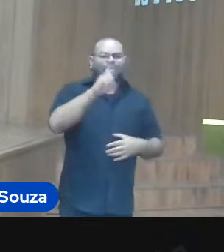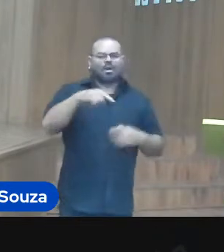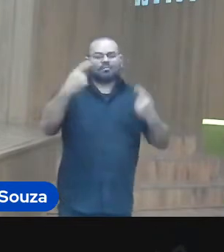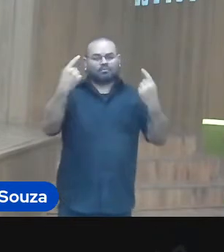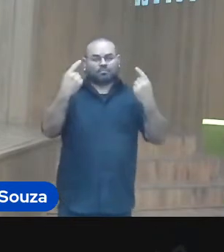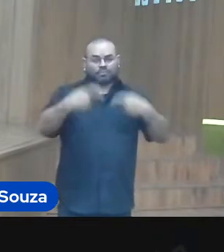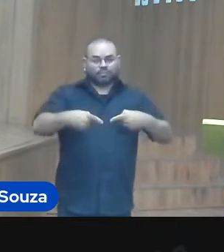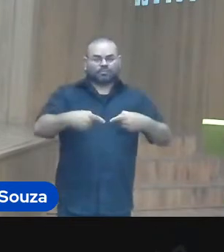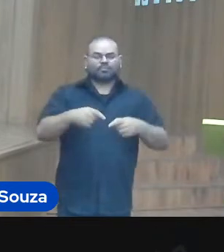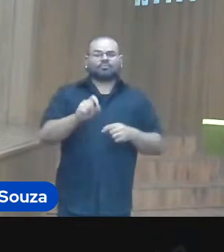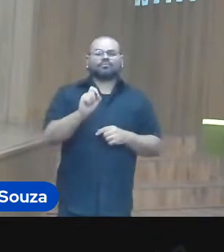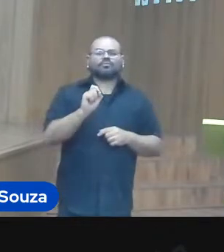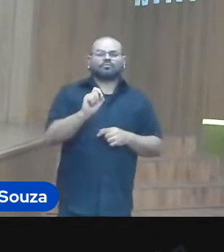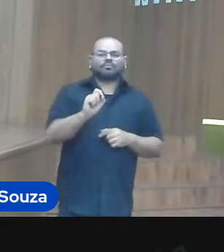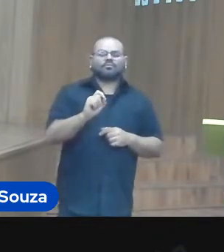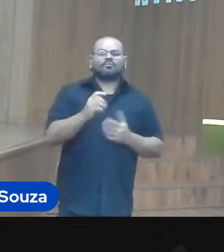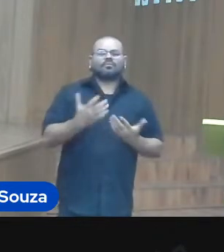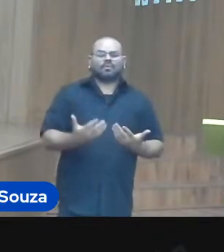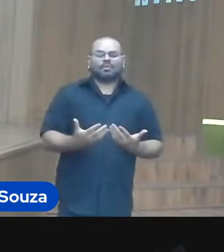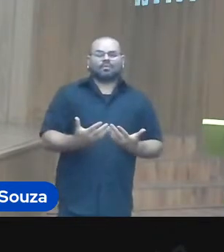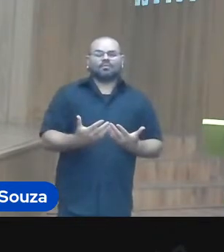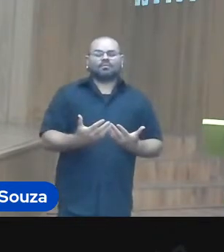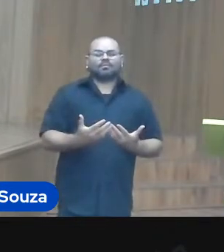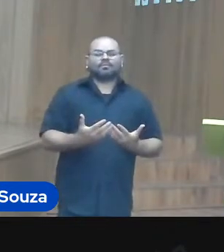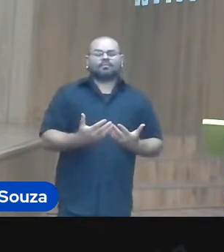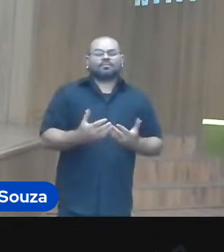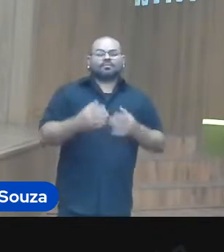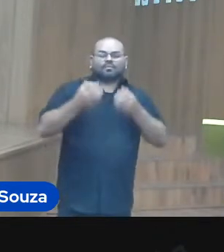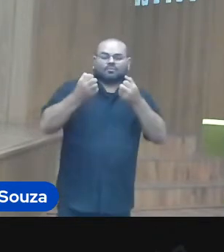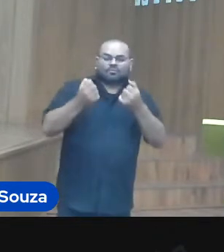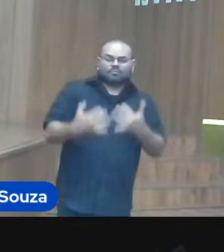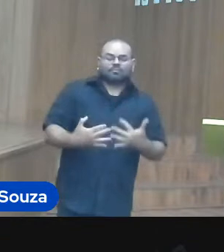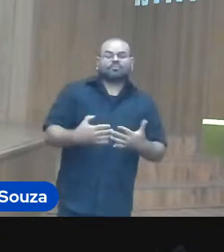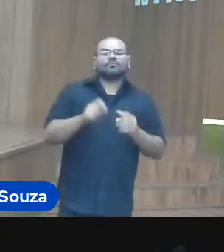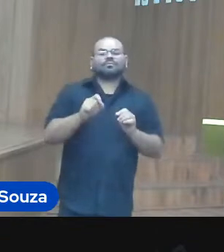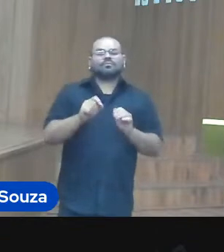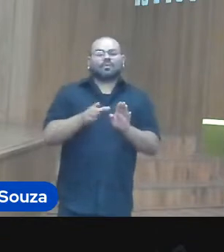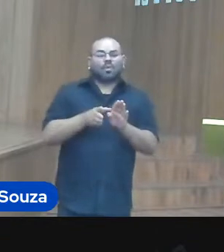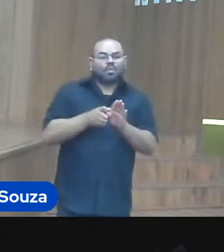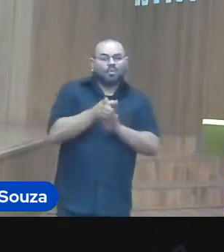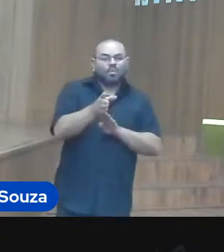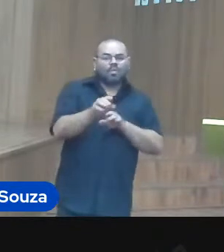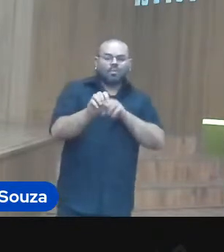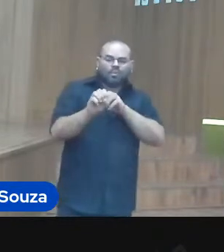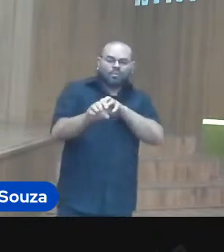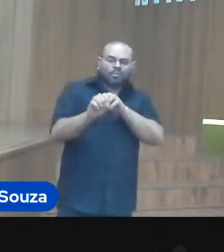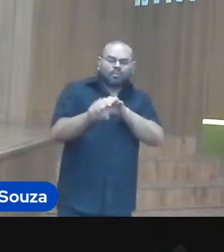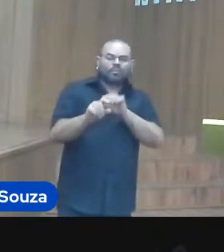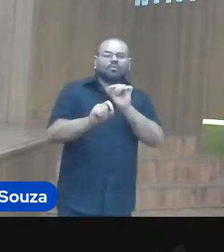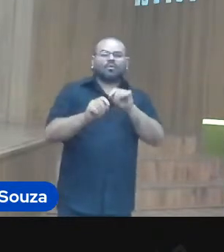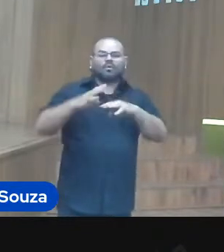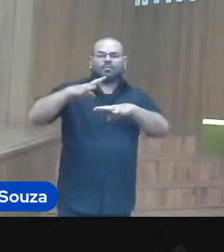Como proporcionar uma educação onde a matemática é uma via para cada um.